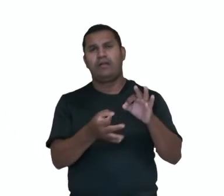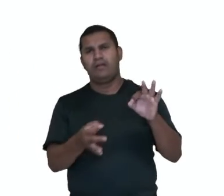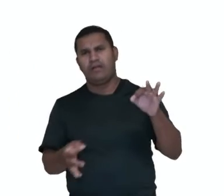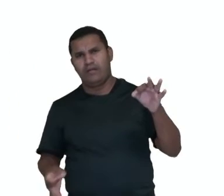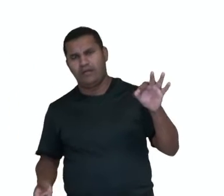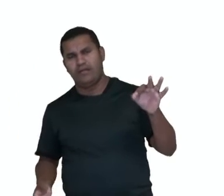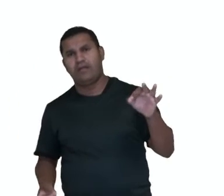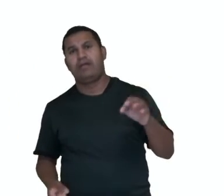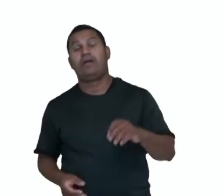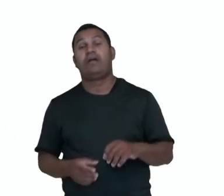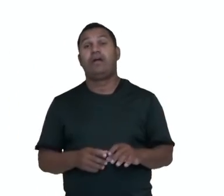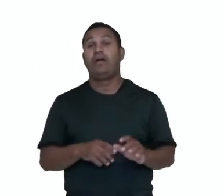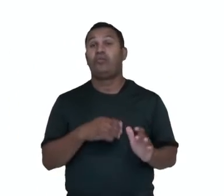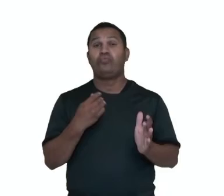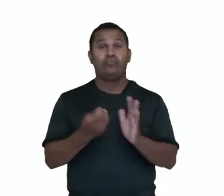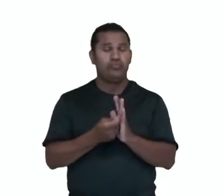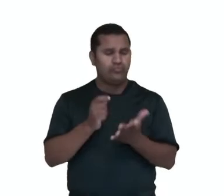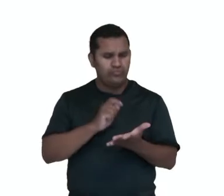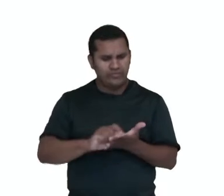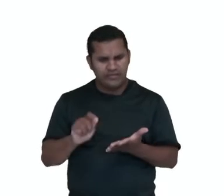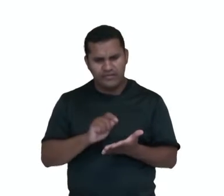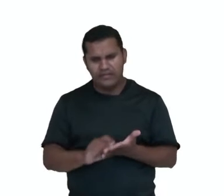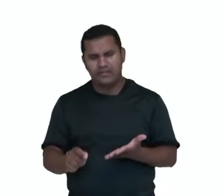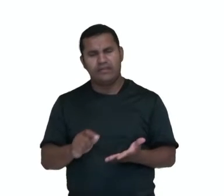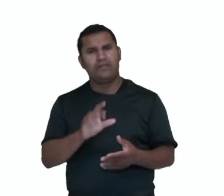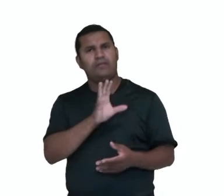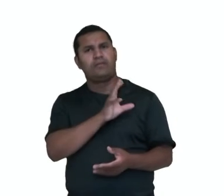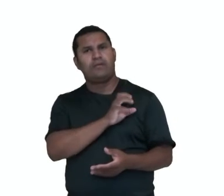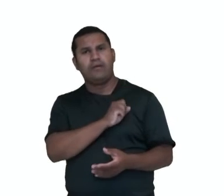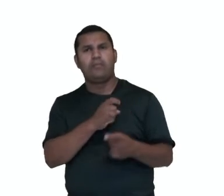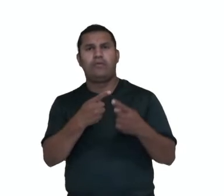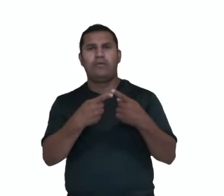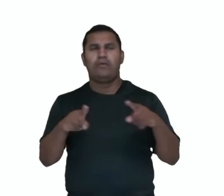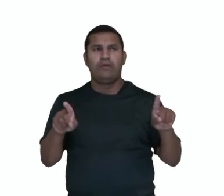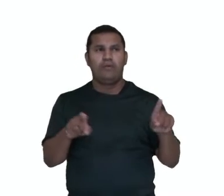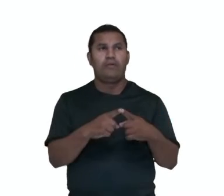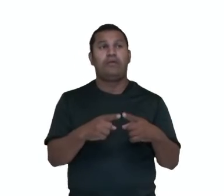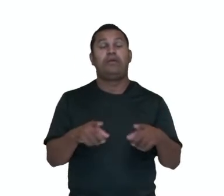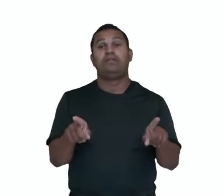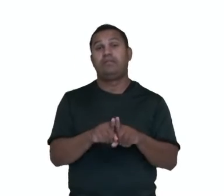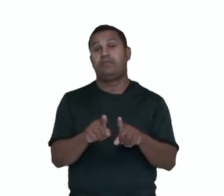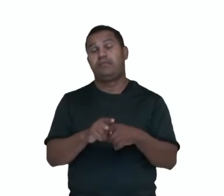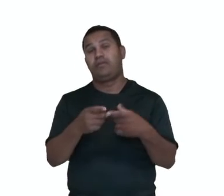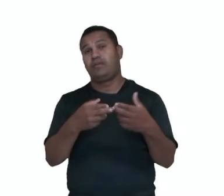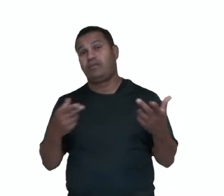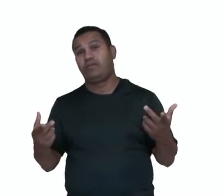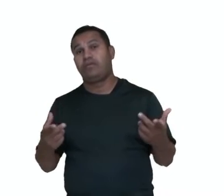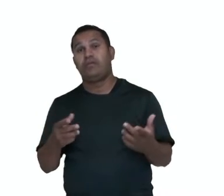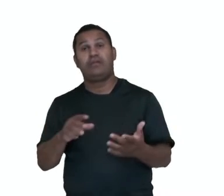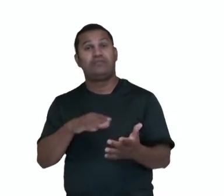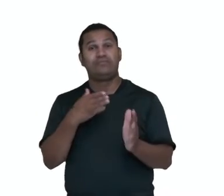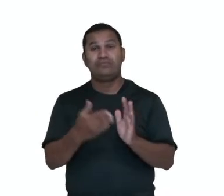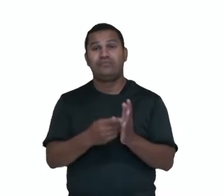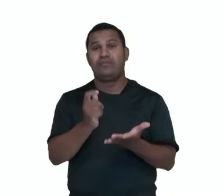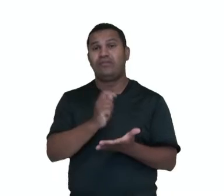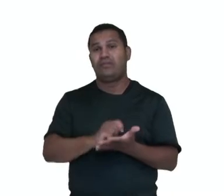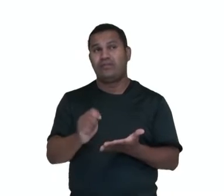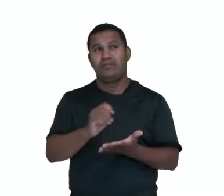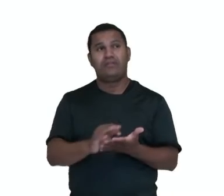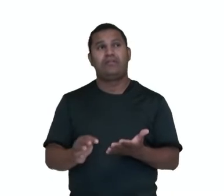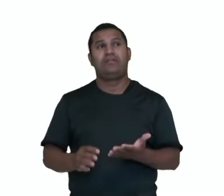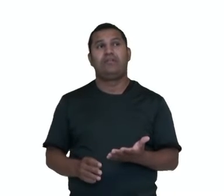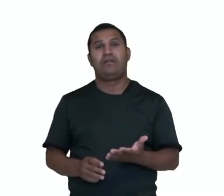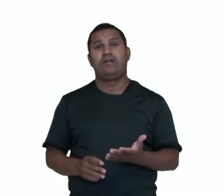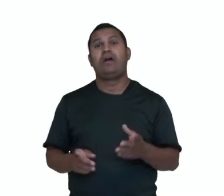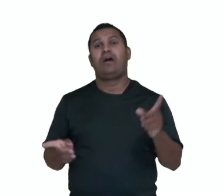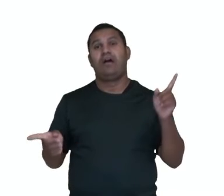outros personagens, como da professora, da amiga da Lara e de seu inimigo, Billy Doidão. O livro está muito bonito mesmo. O